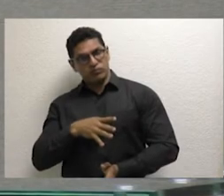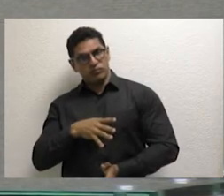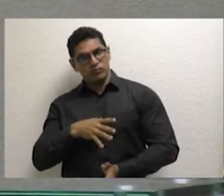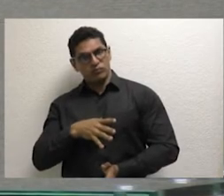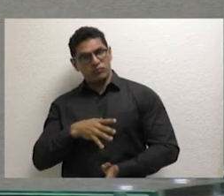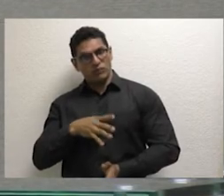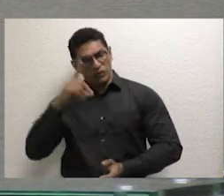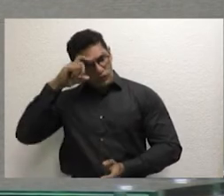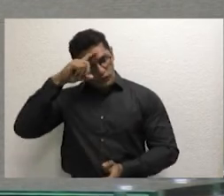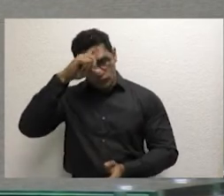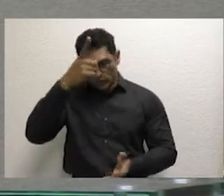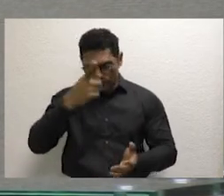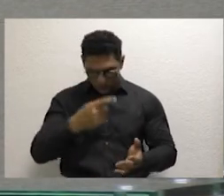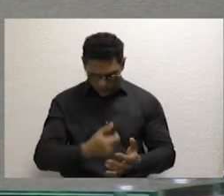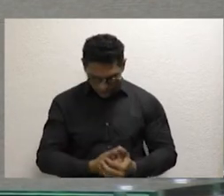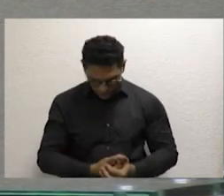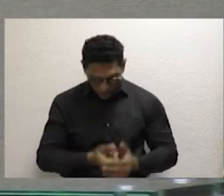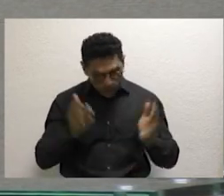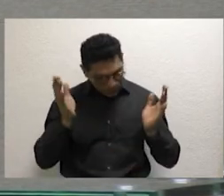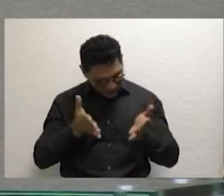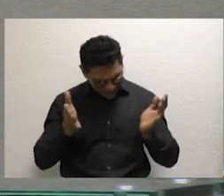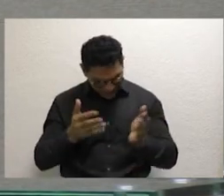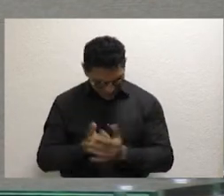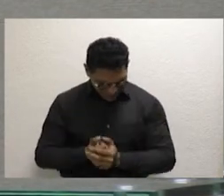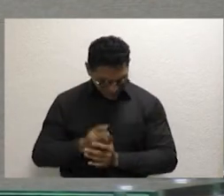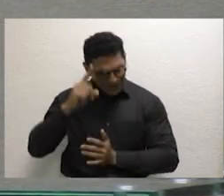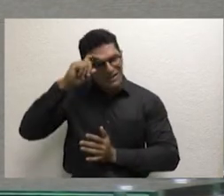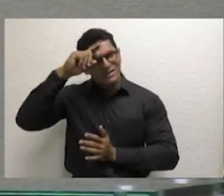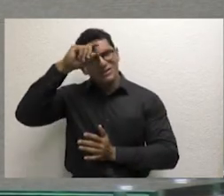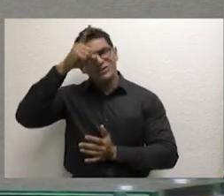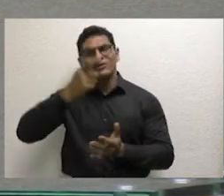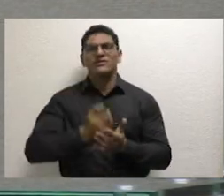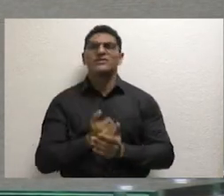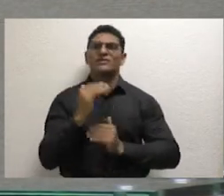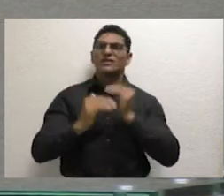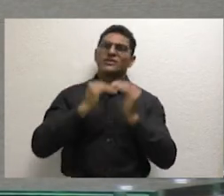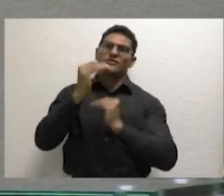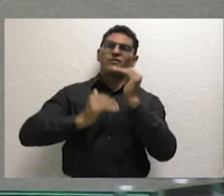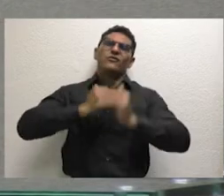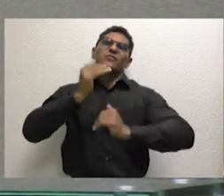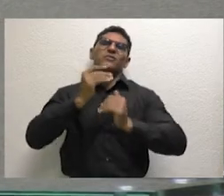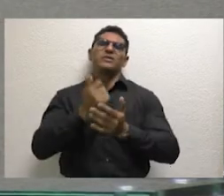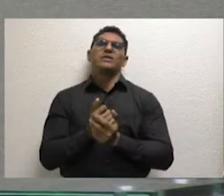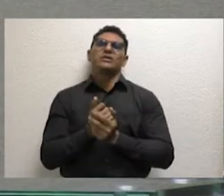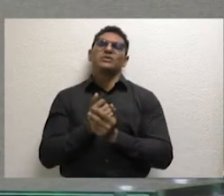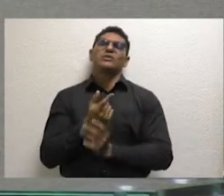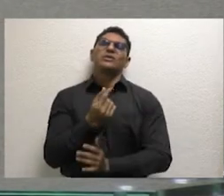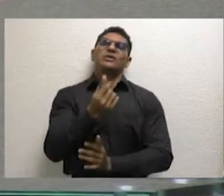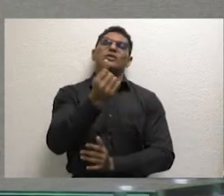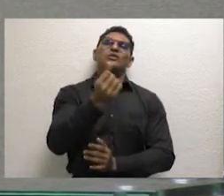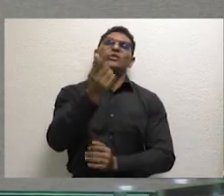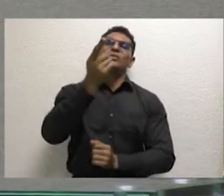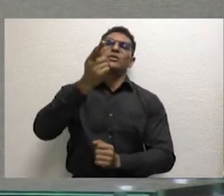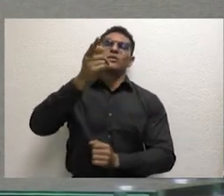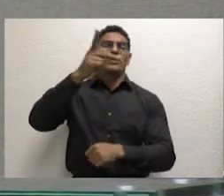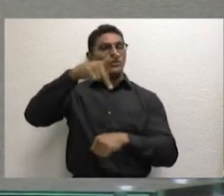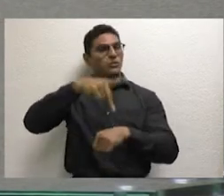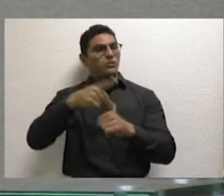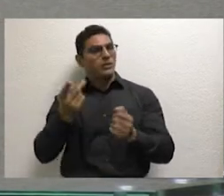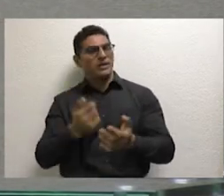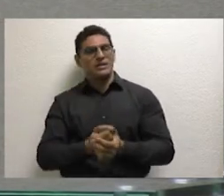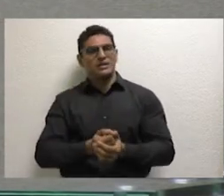dificultar o desenvolvimento como já está dificultando o desenvolvimento do nosso modelo econômico e de outras